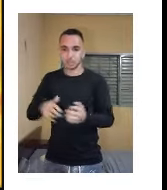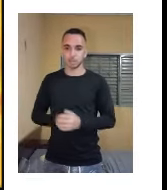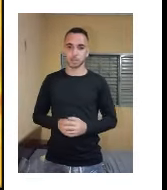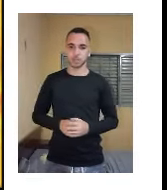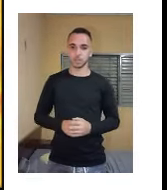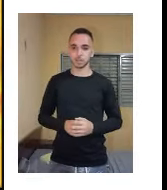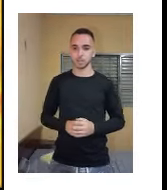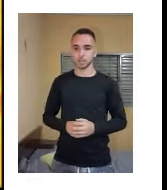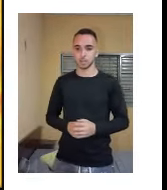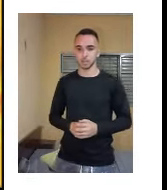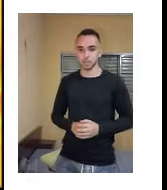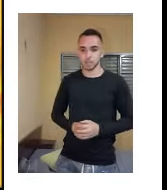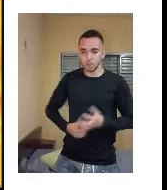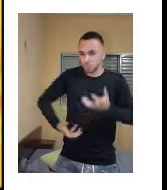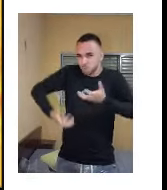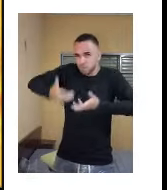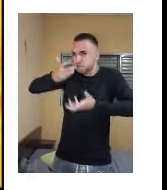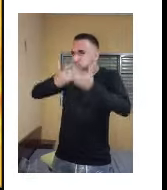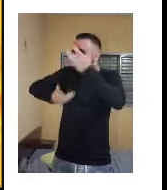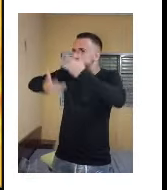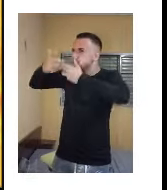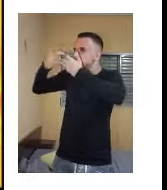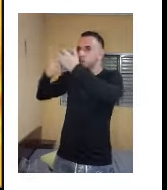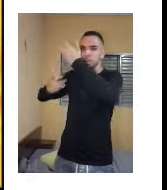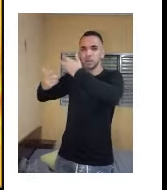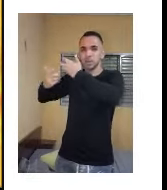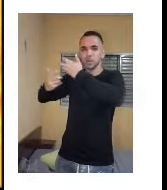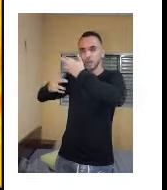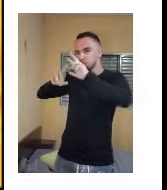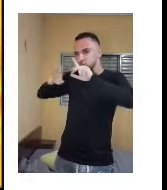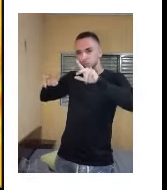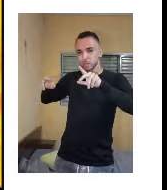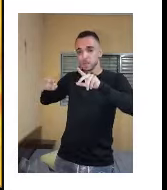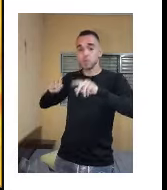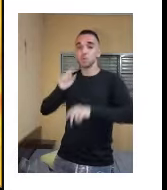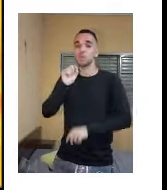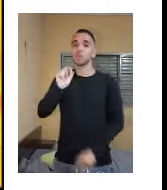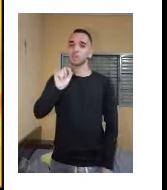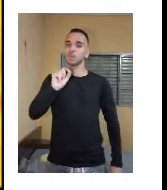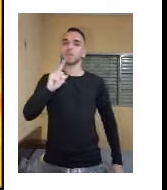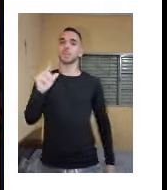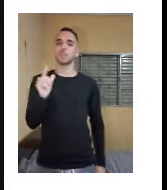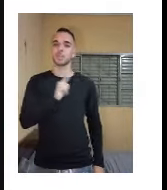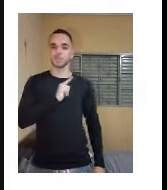E o que é que tem, né, provocado, né, toda essa